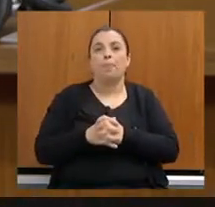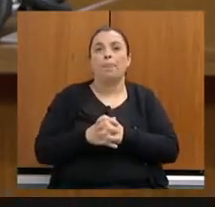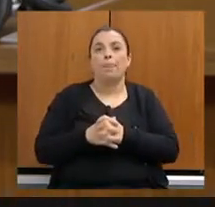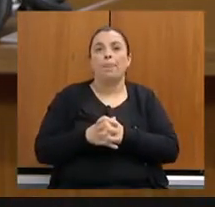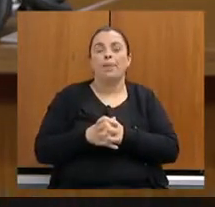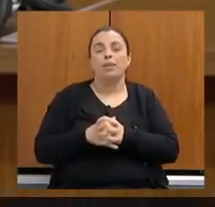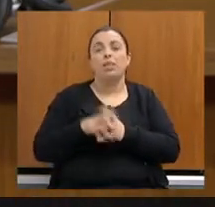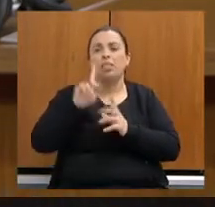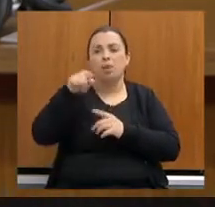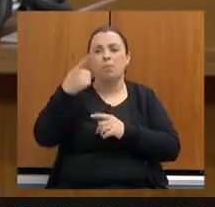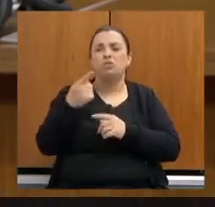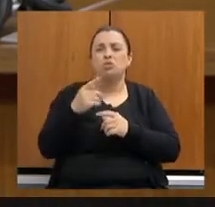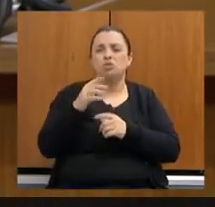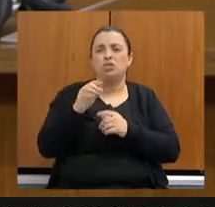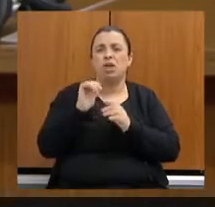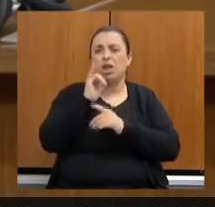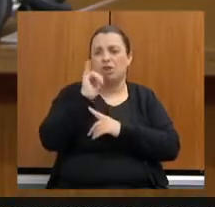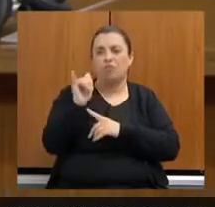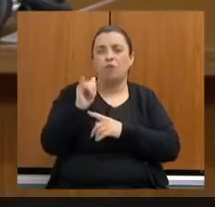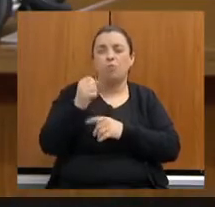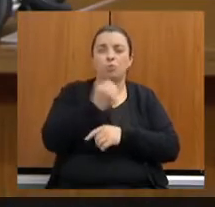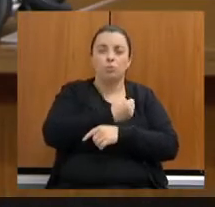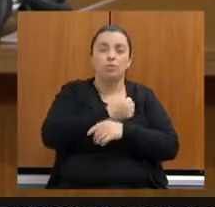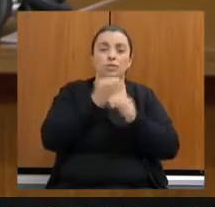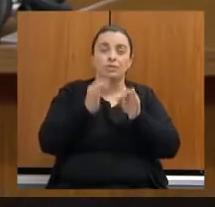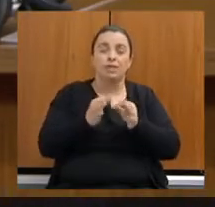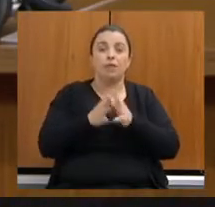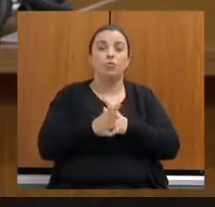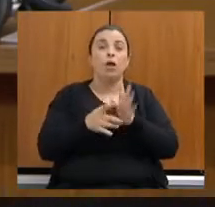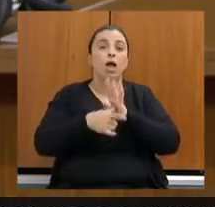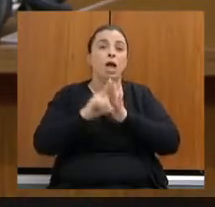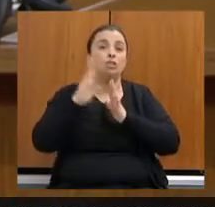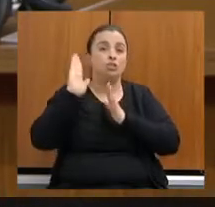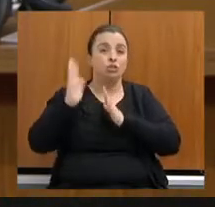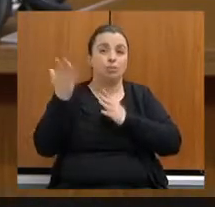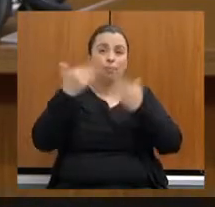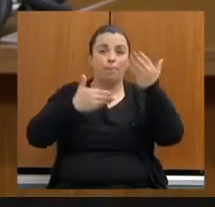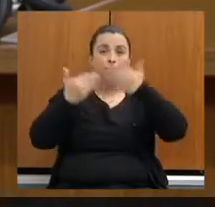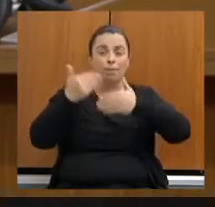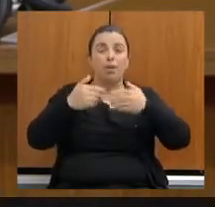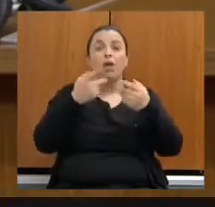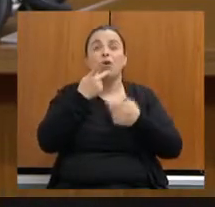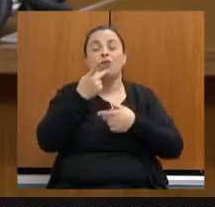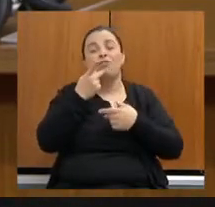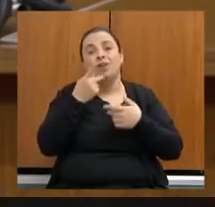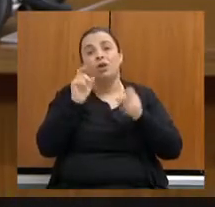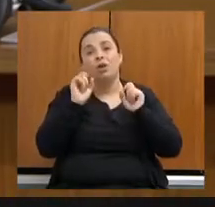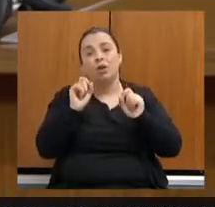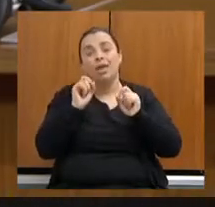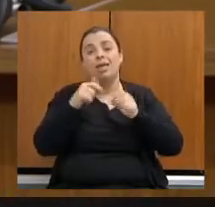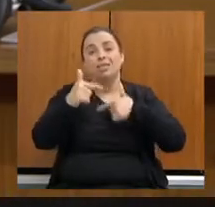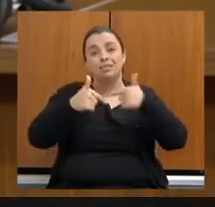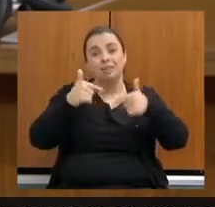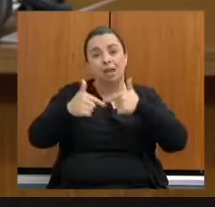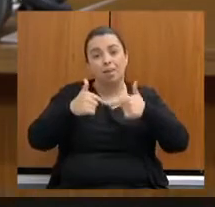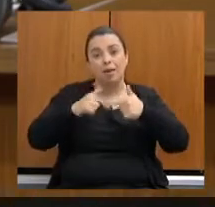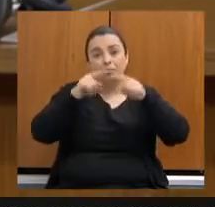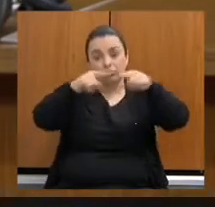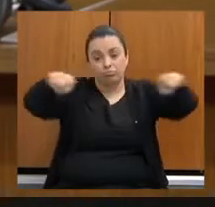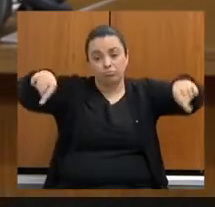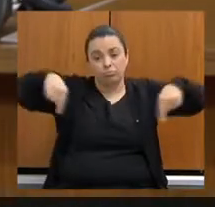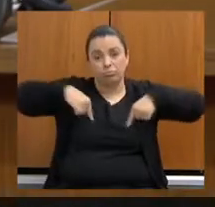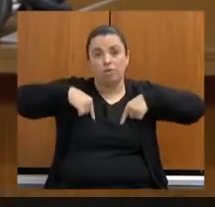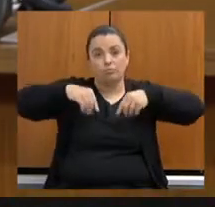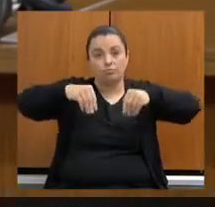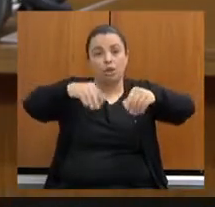passar o nome exato para o senhor é como eu disse na minha apresentação esse trabalho de redução fundiária que foi um pouco afetado